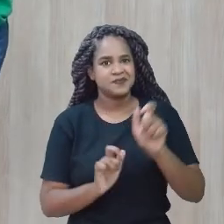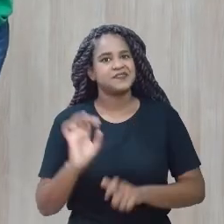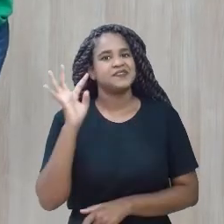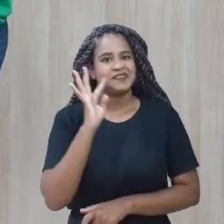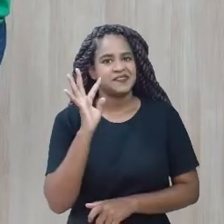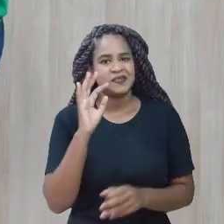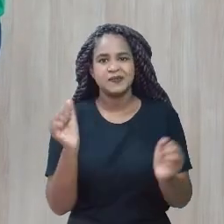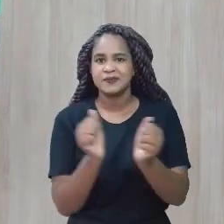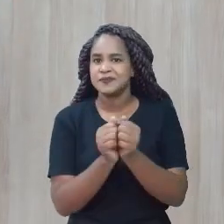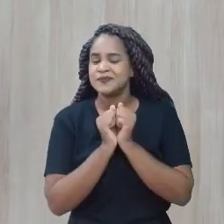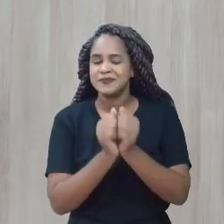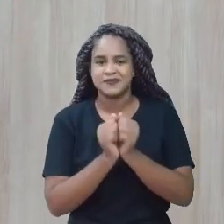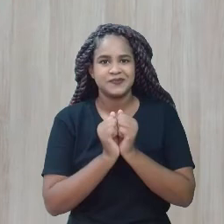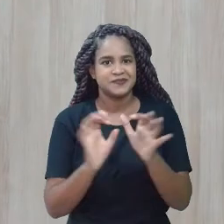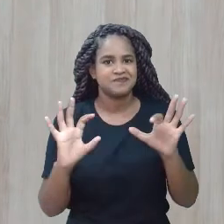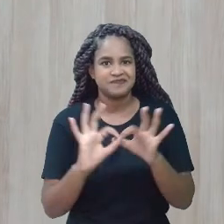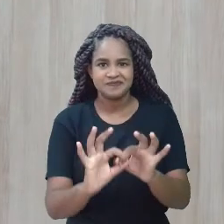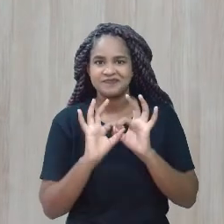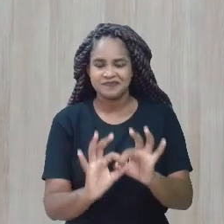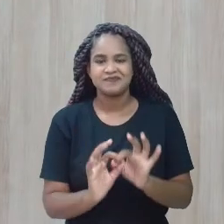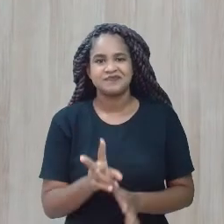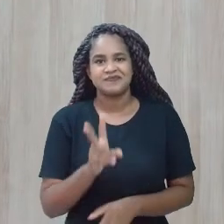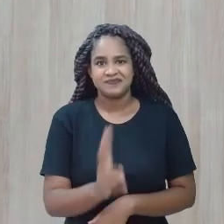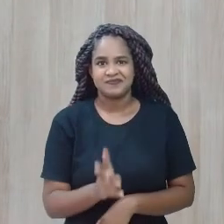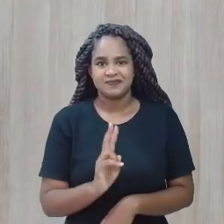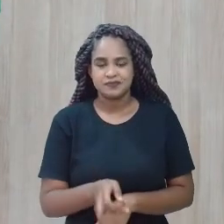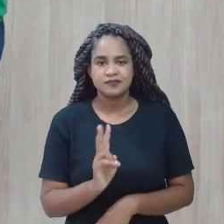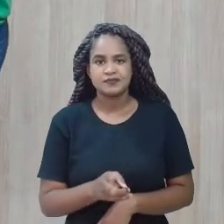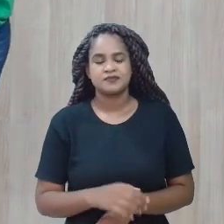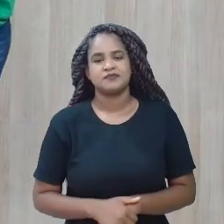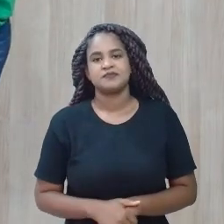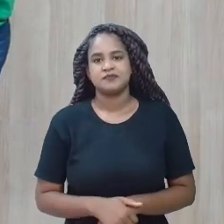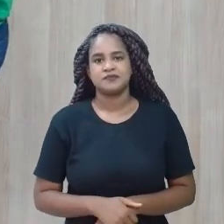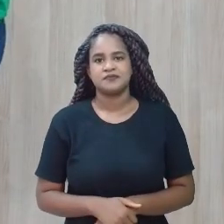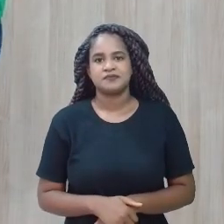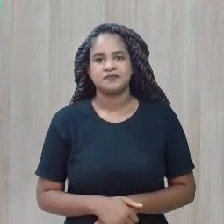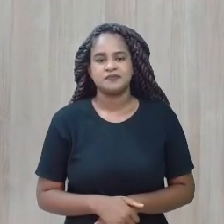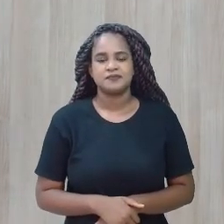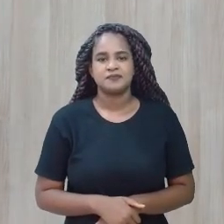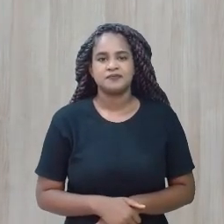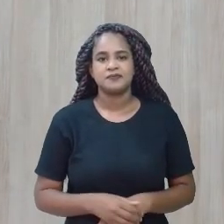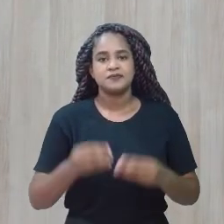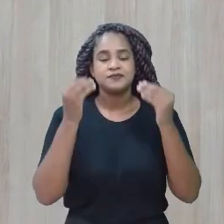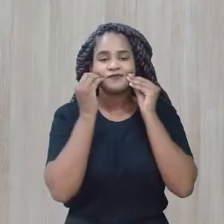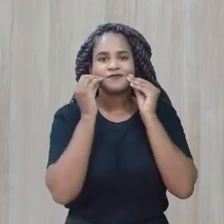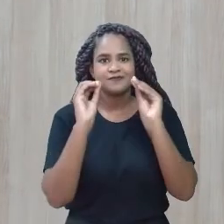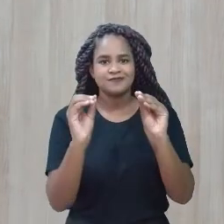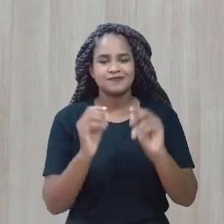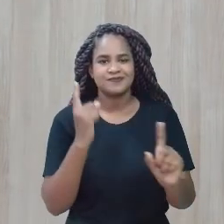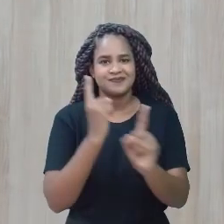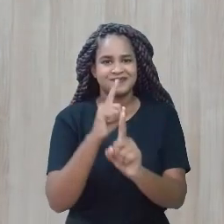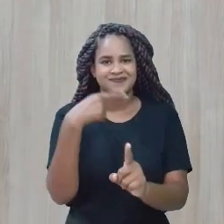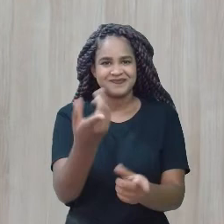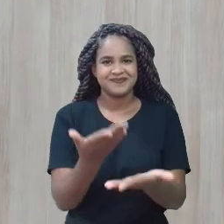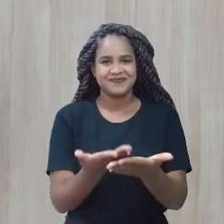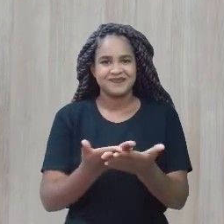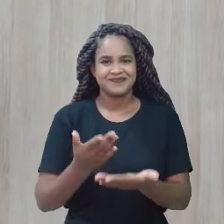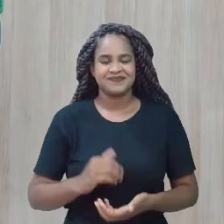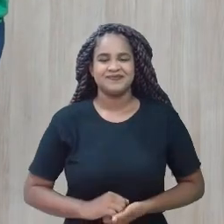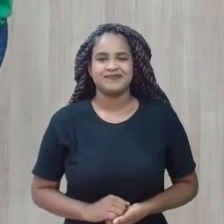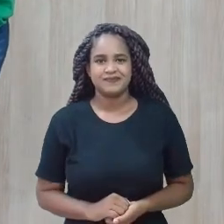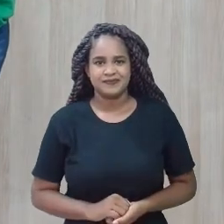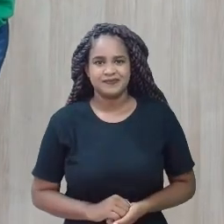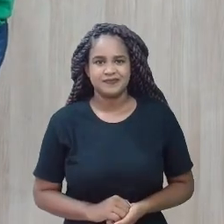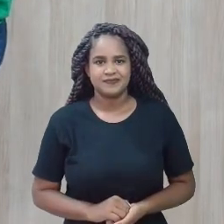gente tá junto assim, ligadinhos e fazendo diferença. Então, um beijão, até a próxima.